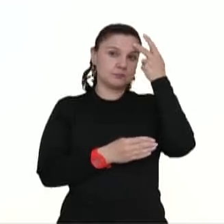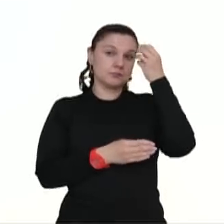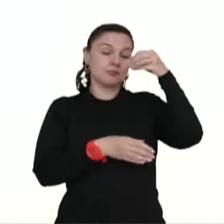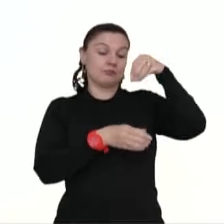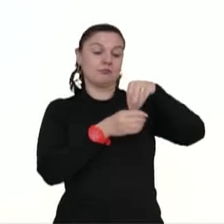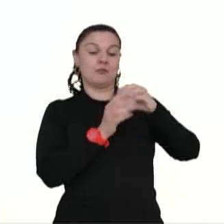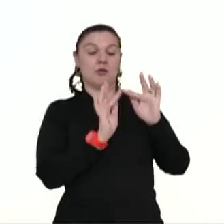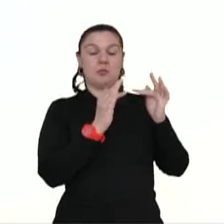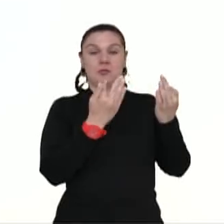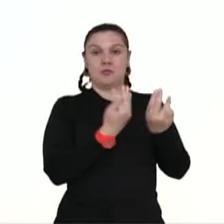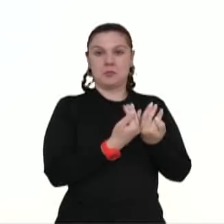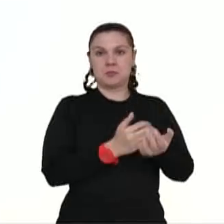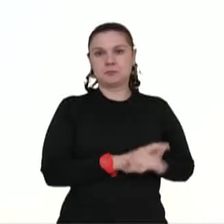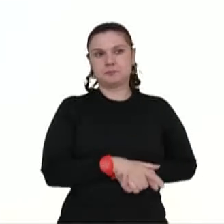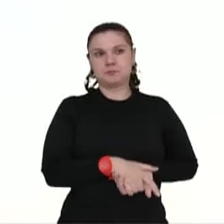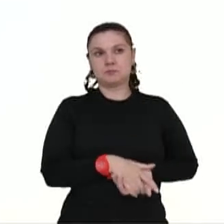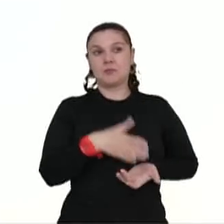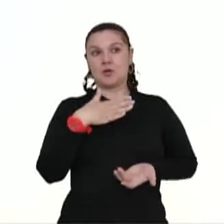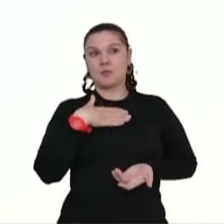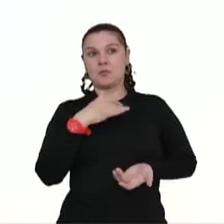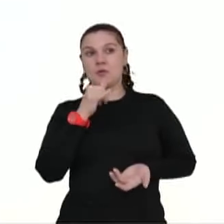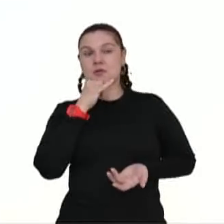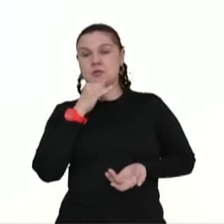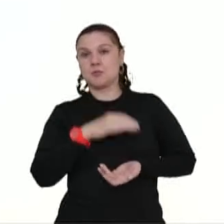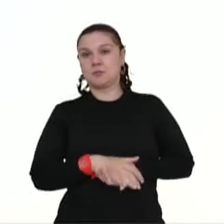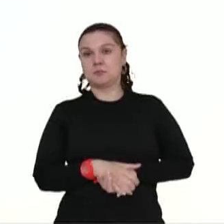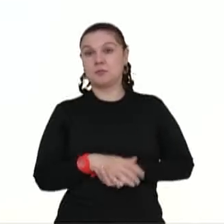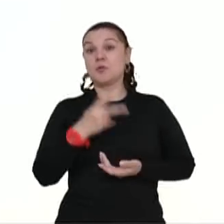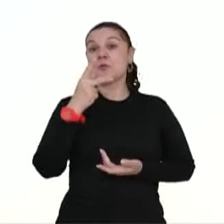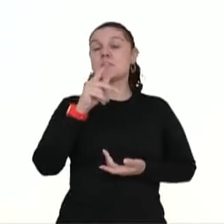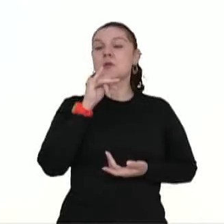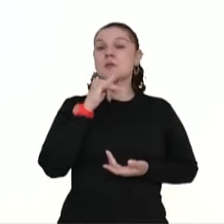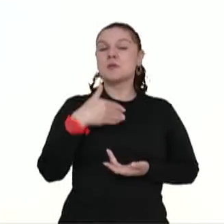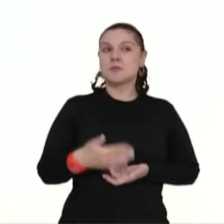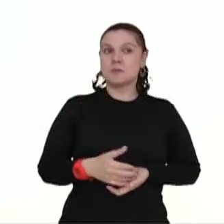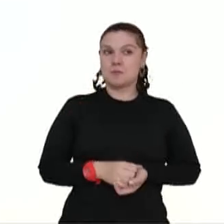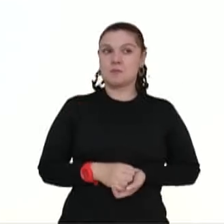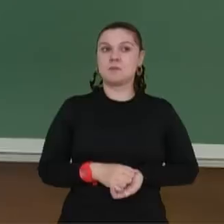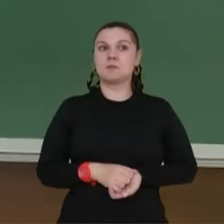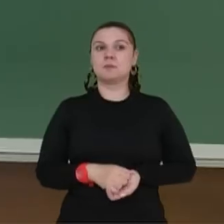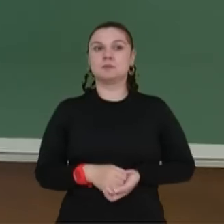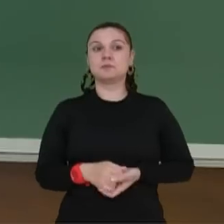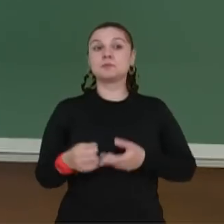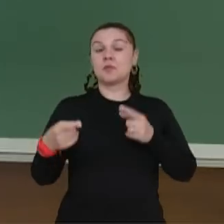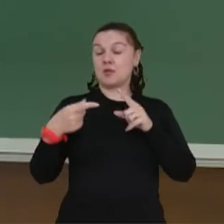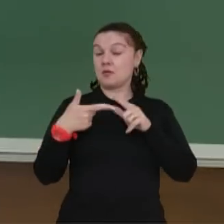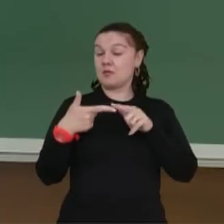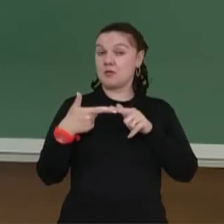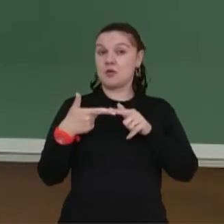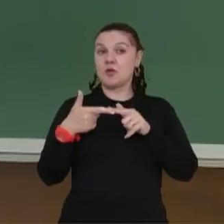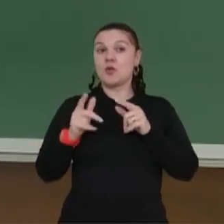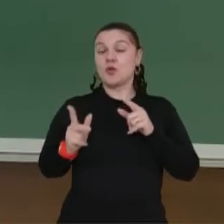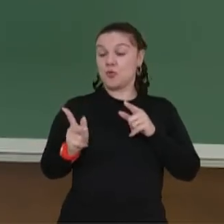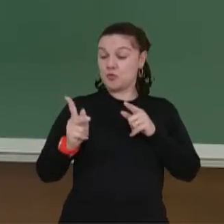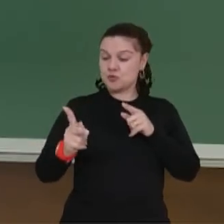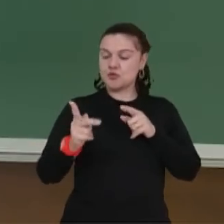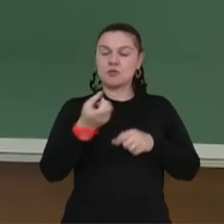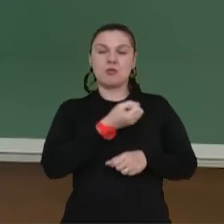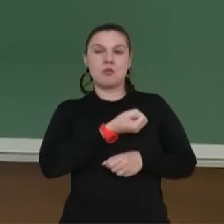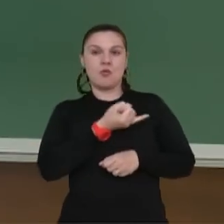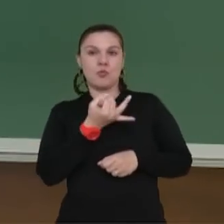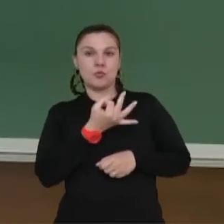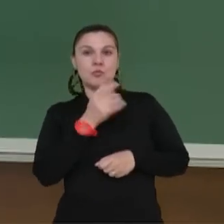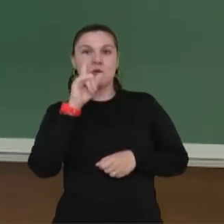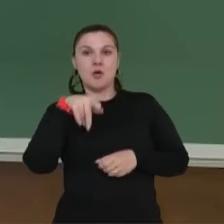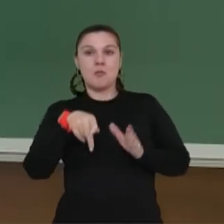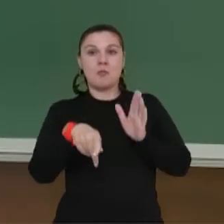número de integrantes de uma família. Esse é o meu exemplo. Qual é o seu exemplo? Vamos olhar o outro agora. Contínua, os dados numéricos